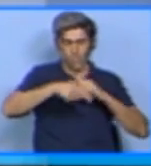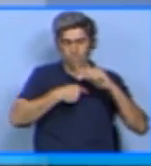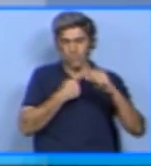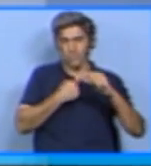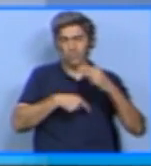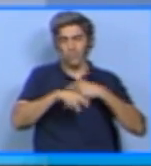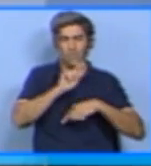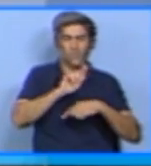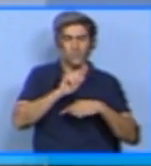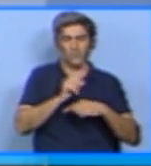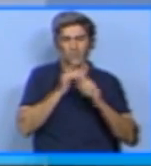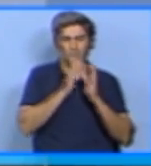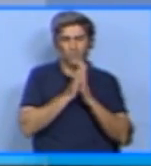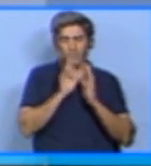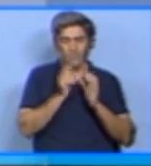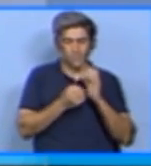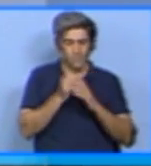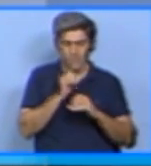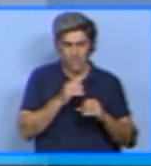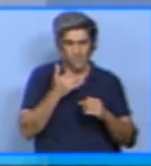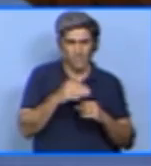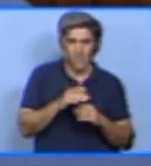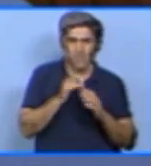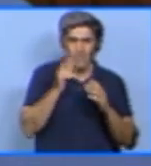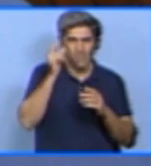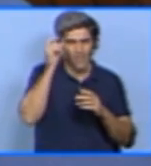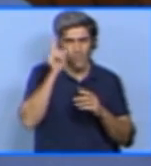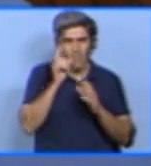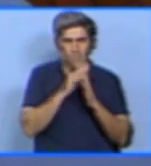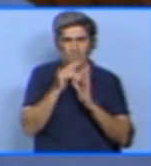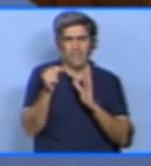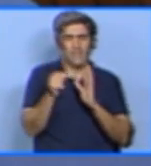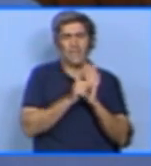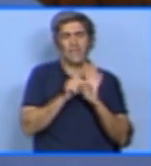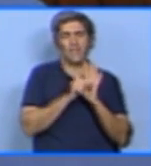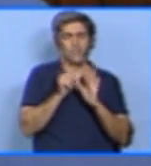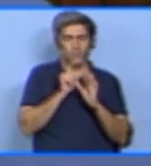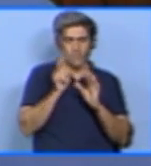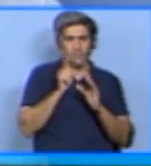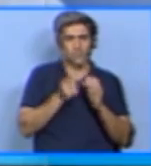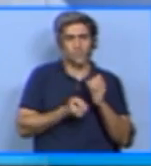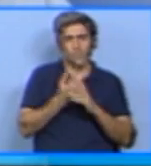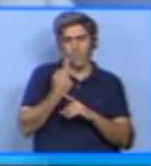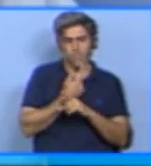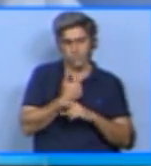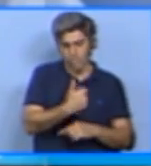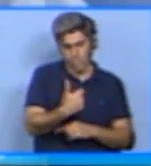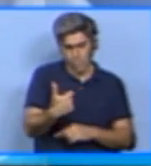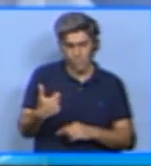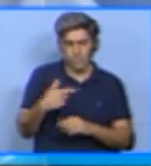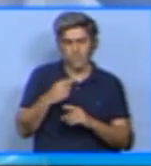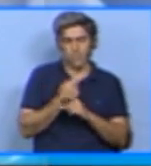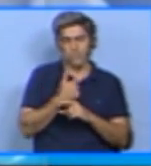Igreja é que Deus não criou nada de mau, nem o diabo é um Deus negativo, tudo o que criou é bom, mas as coisas boas podem